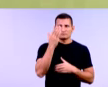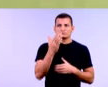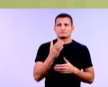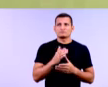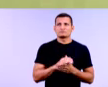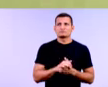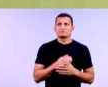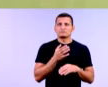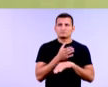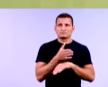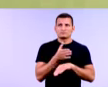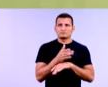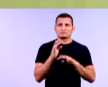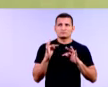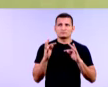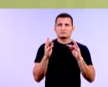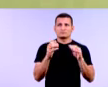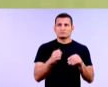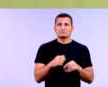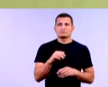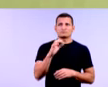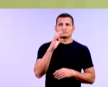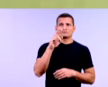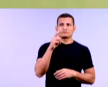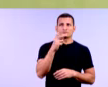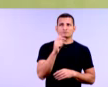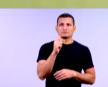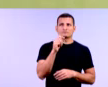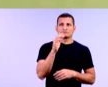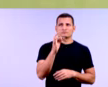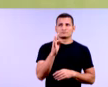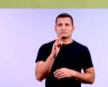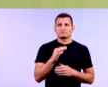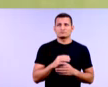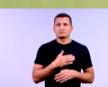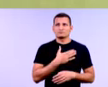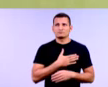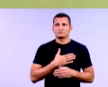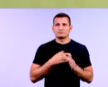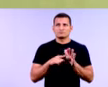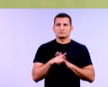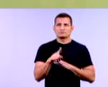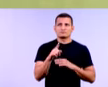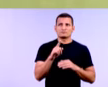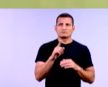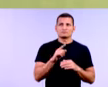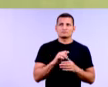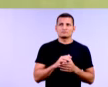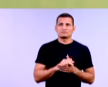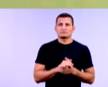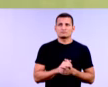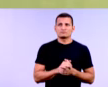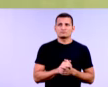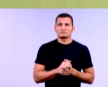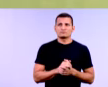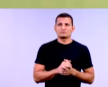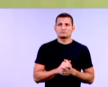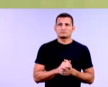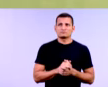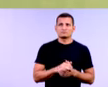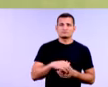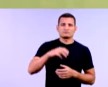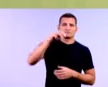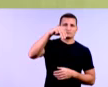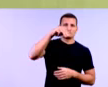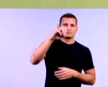muito a participação de todos aqui no chat. E eu gostaria de fazer a pergunta, Ruth, ainda sobre a expressão